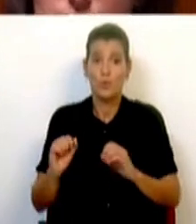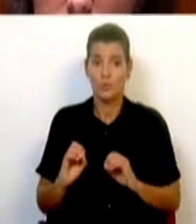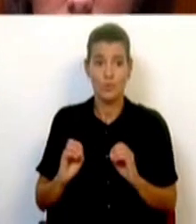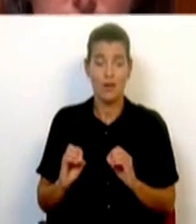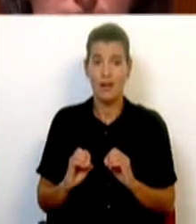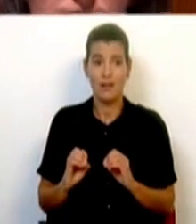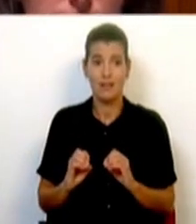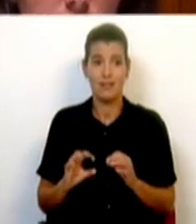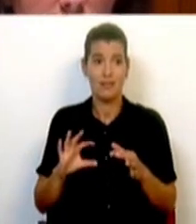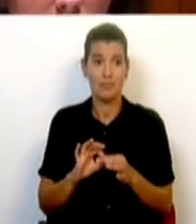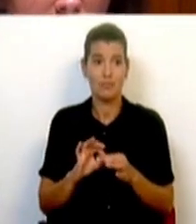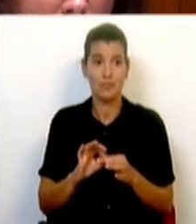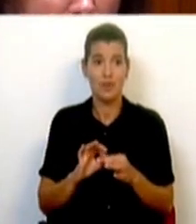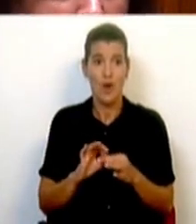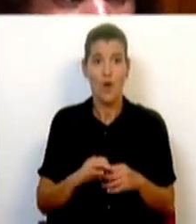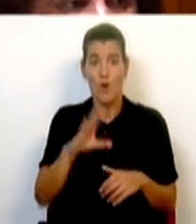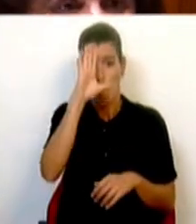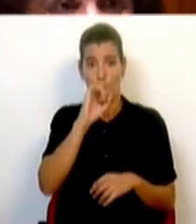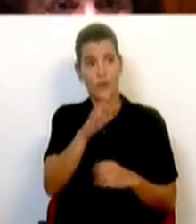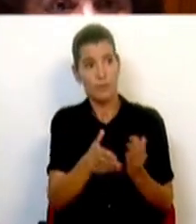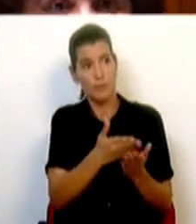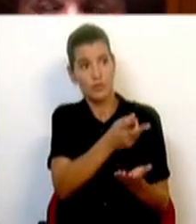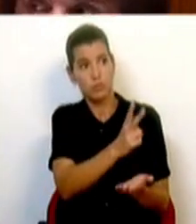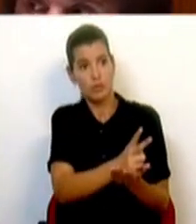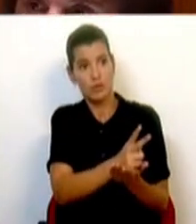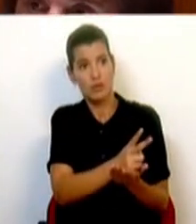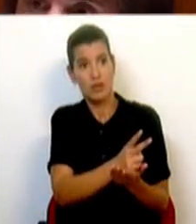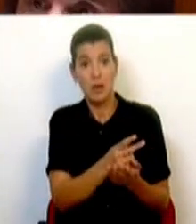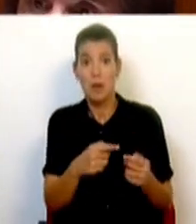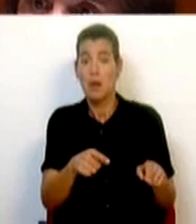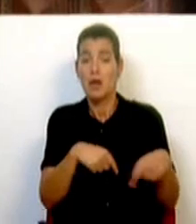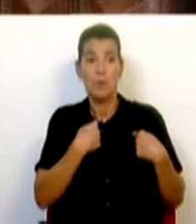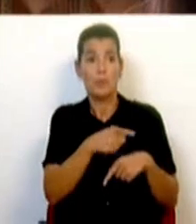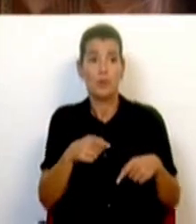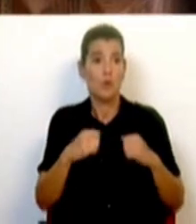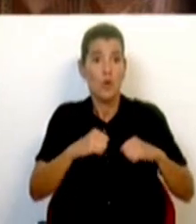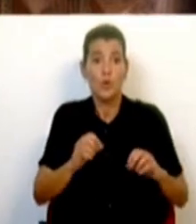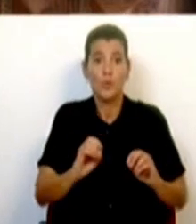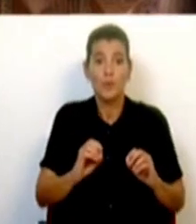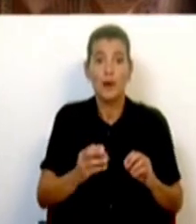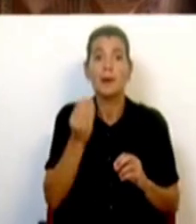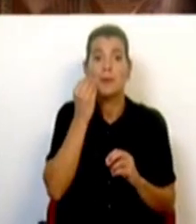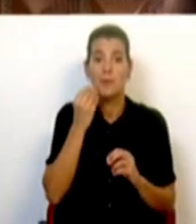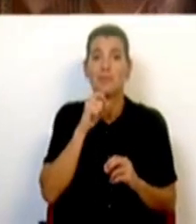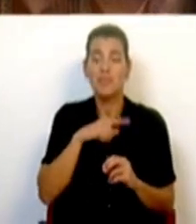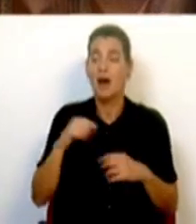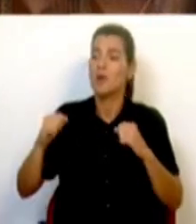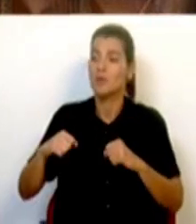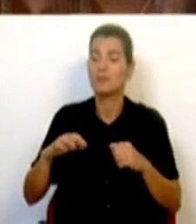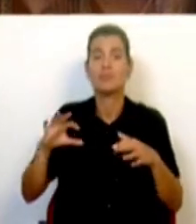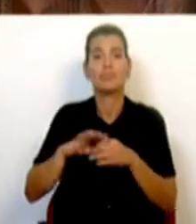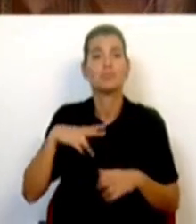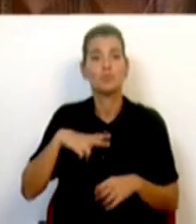a censura ao governo que se opõem, como é que se poderão alguma vez entender para apresentar uma alternativa para Portugal e para os portugueses?